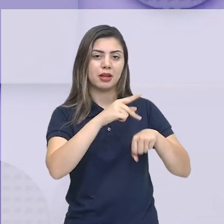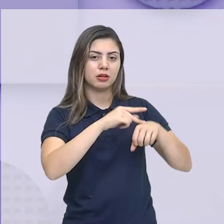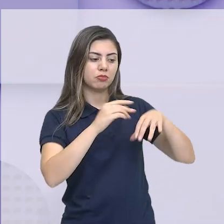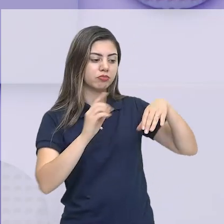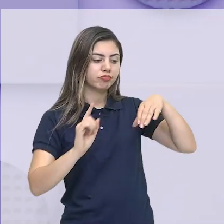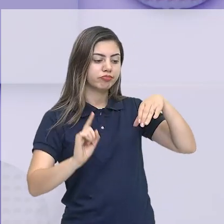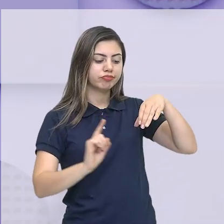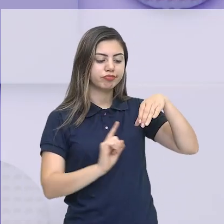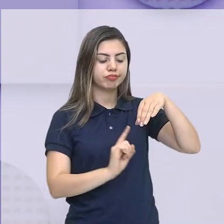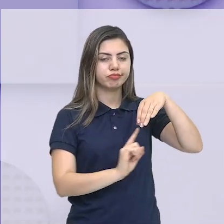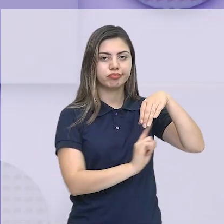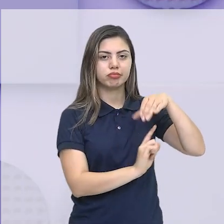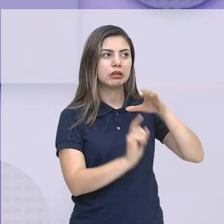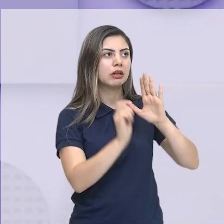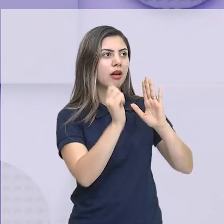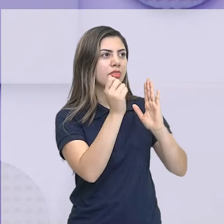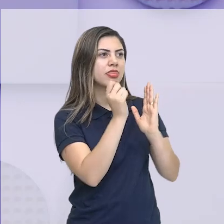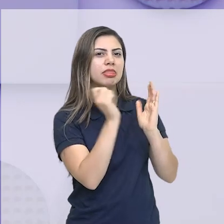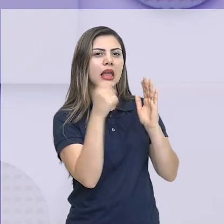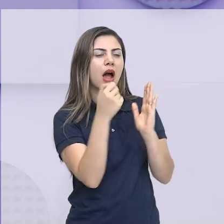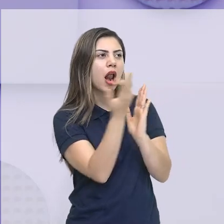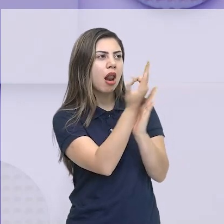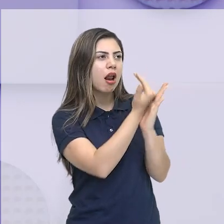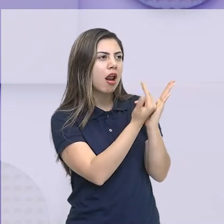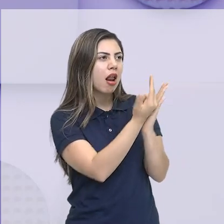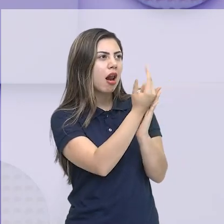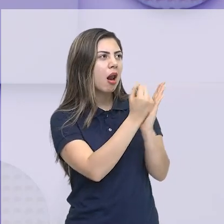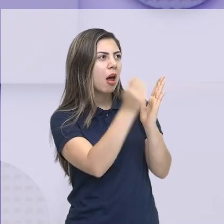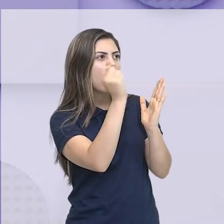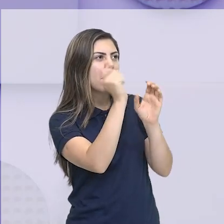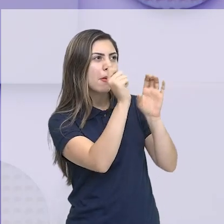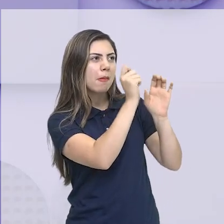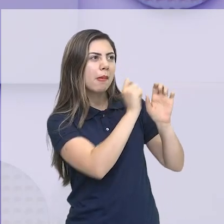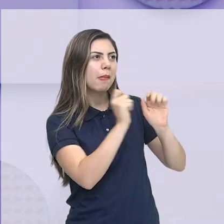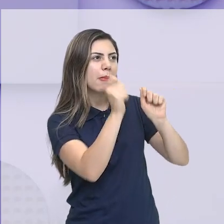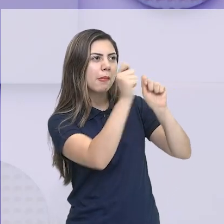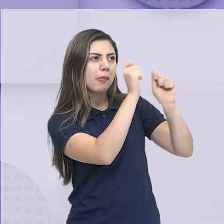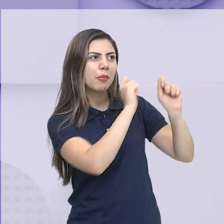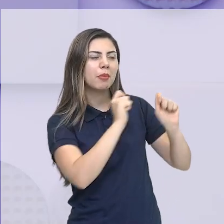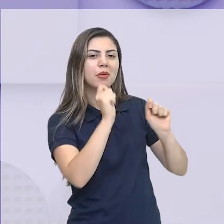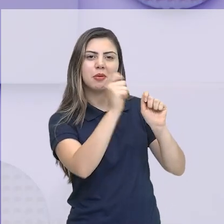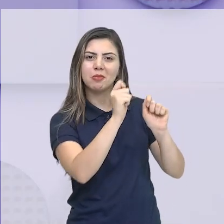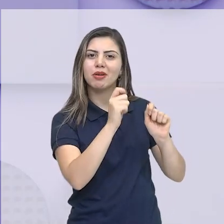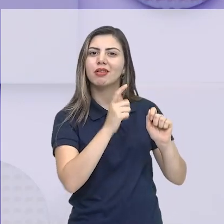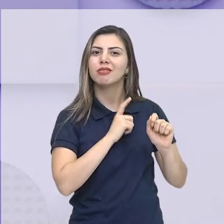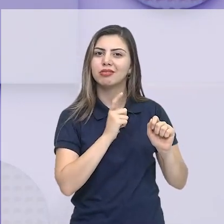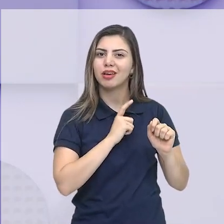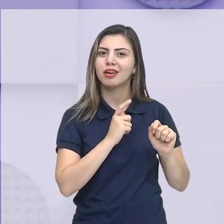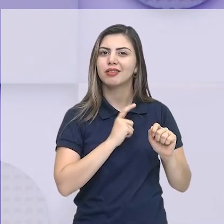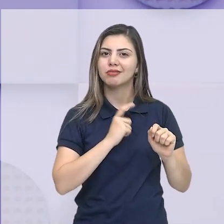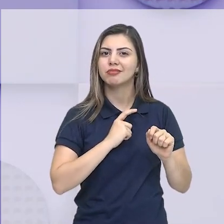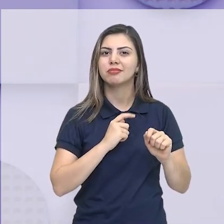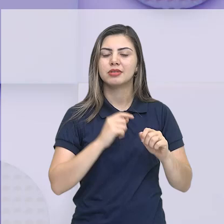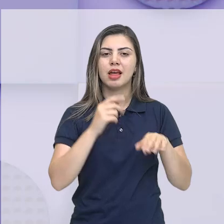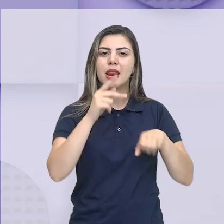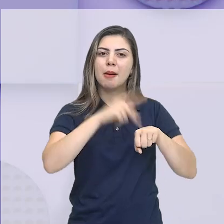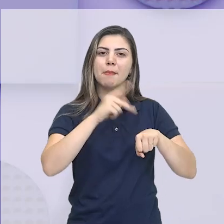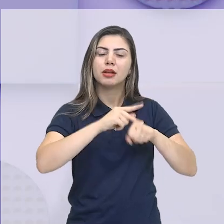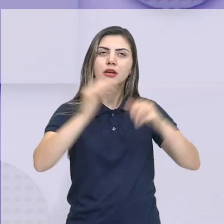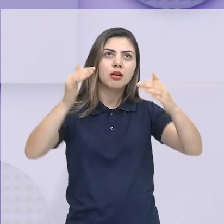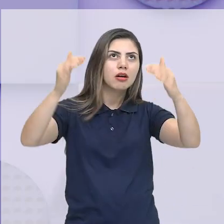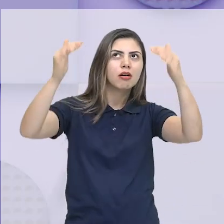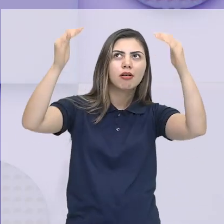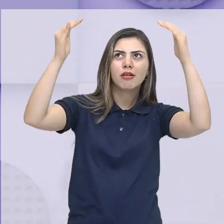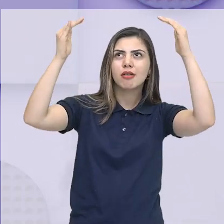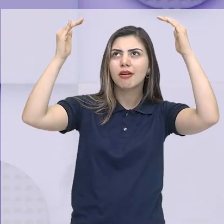suas primeiras escritas, para fazer seus desenhos rupestres. E em muitos desses